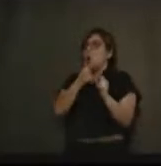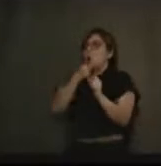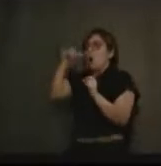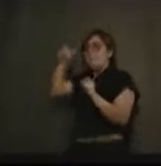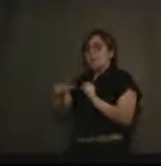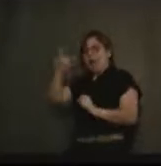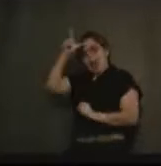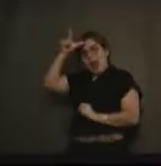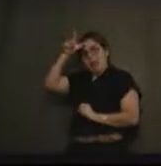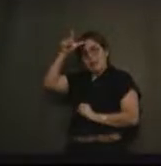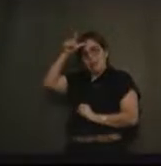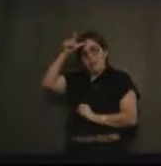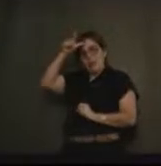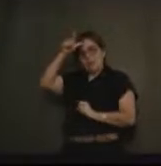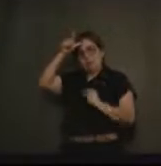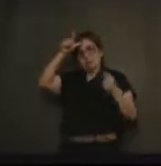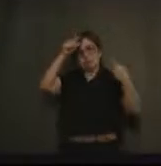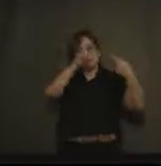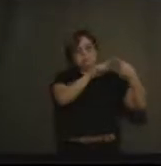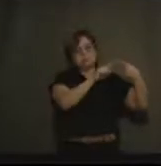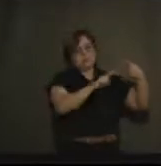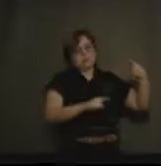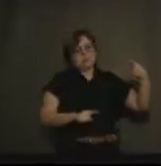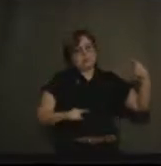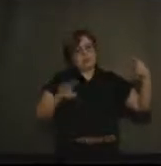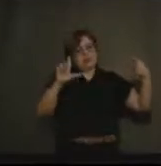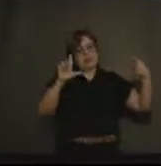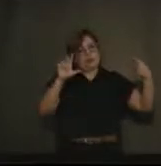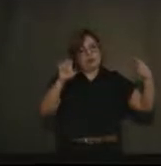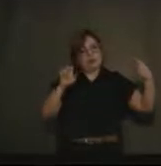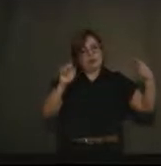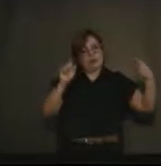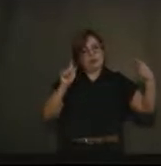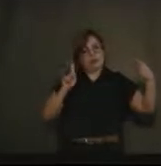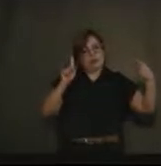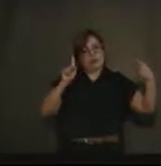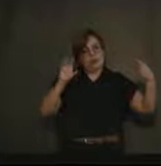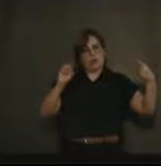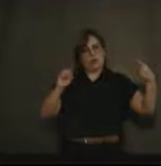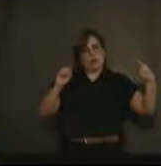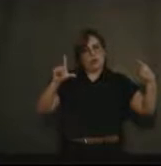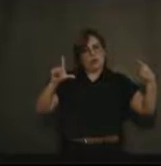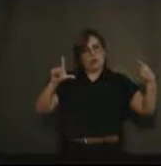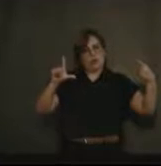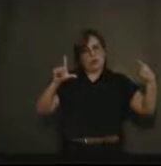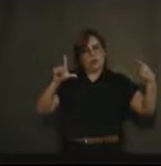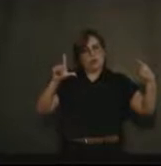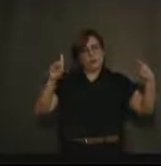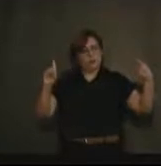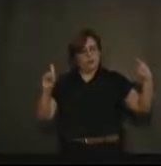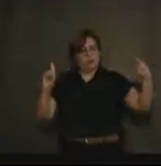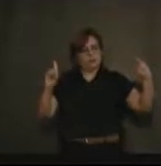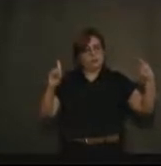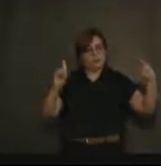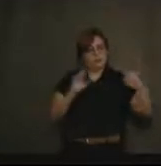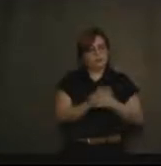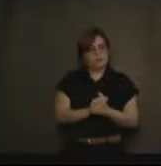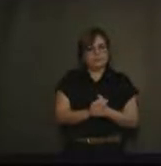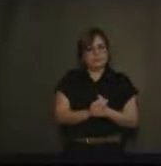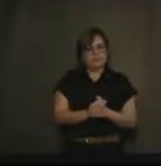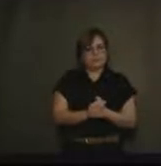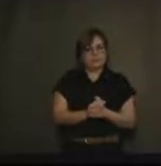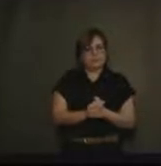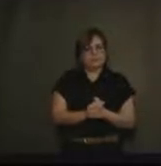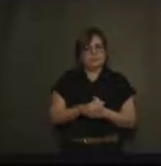Kronecker, que era um rival de Weierstrass e naturalmente se sentiu ofendido porque Weierstrass tinha sido